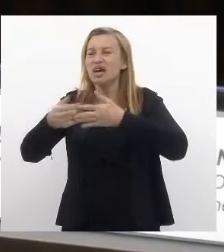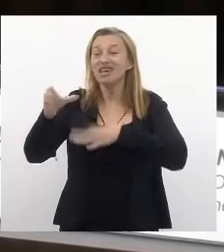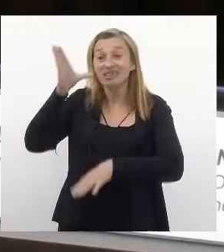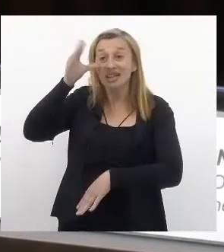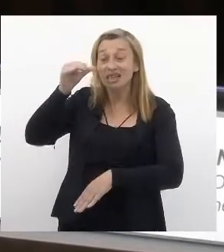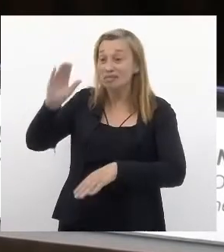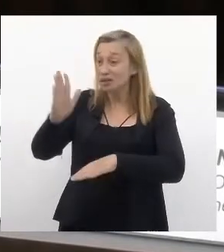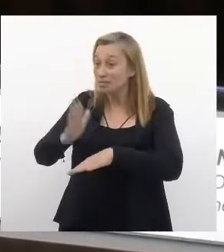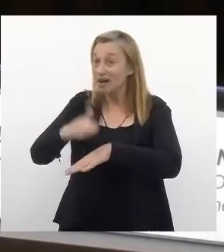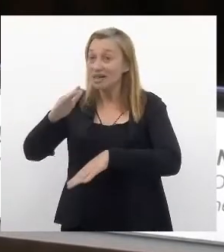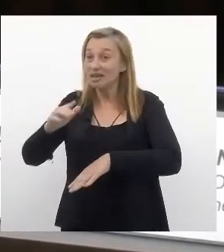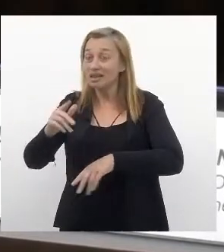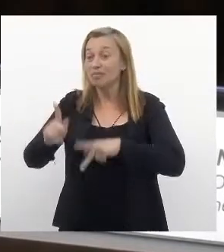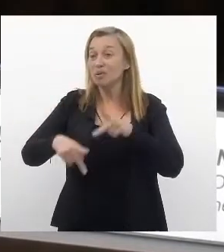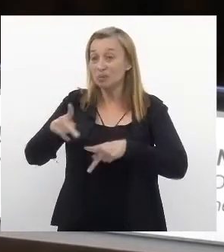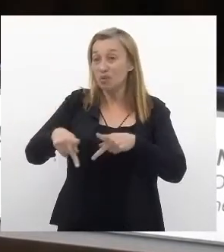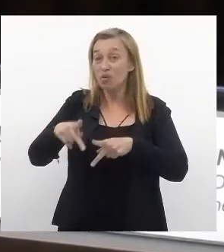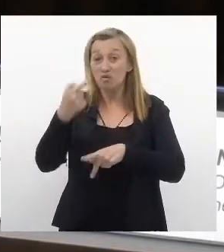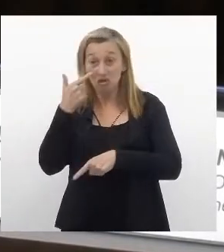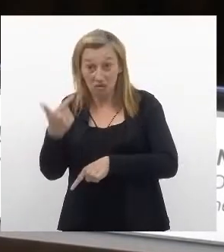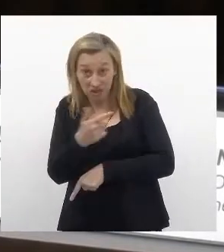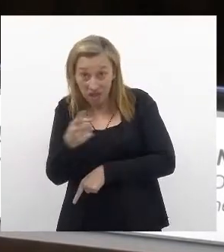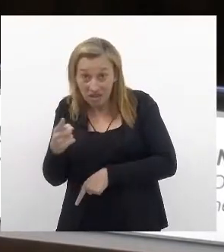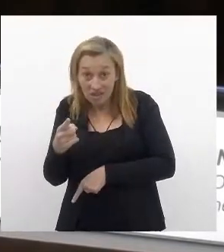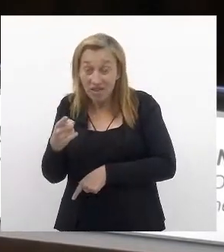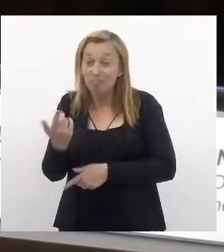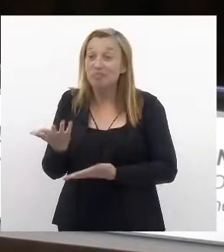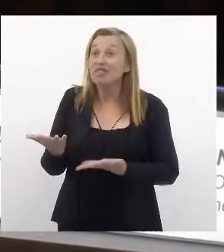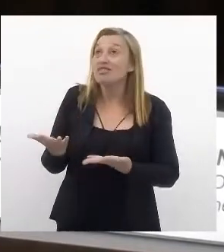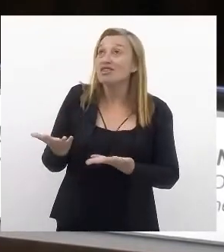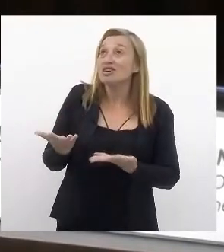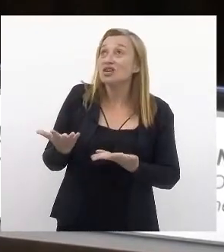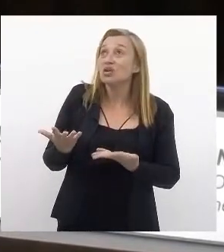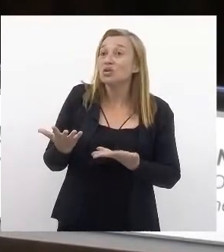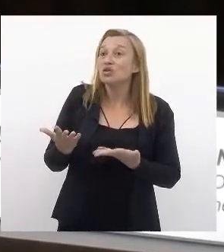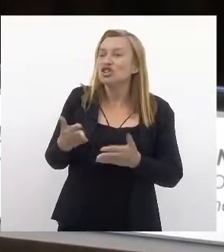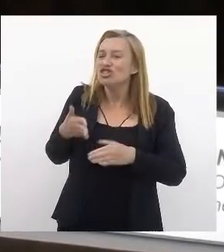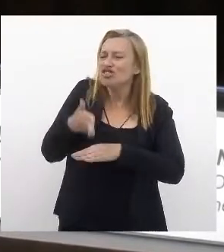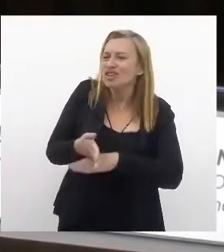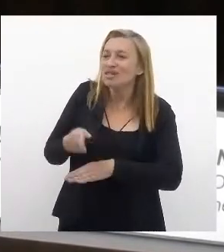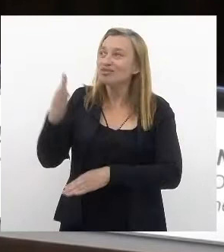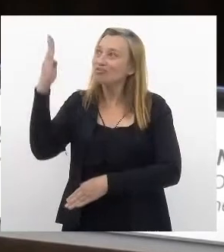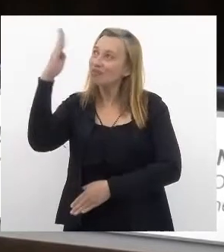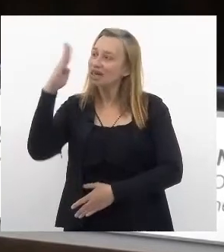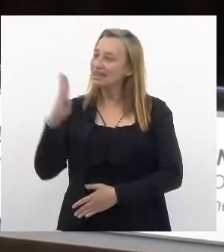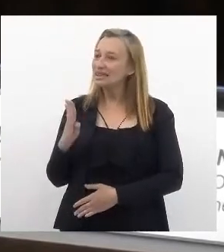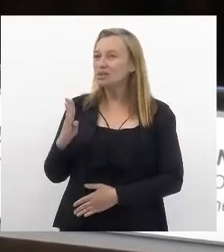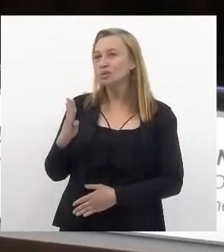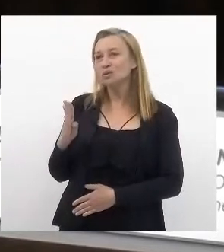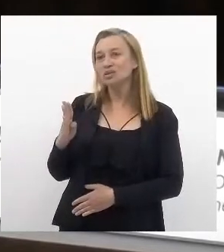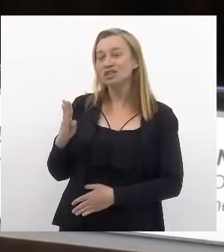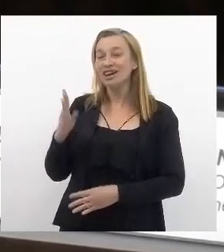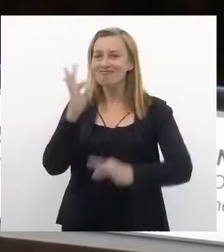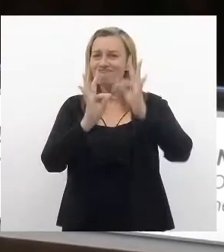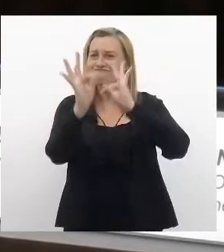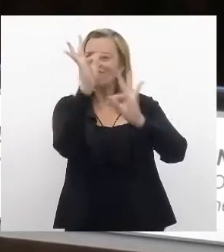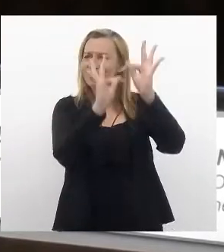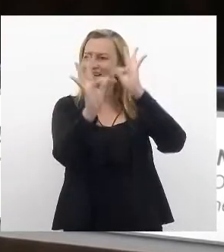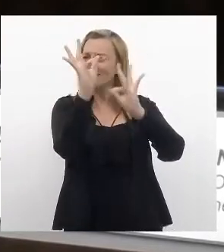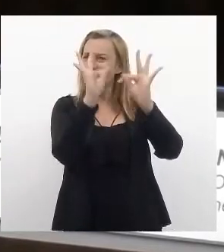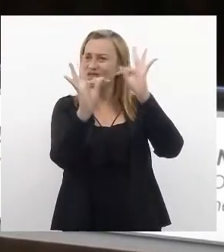maior do Estado. Vejam vocês que, chegando ao Brasil, a